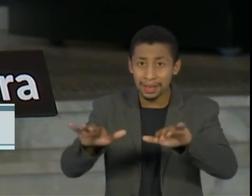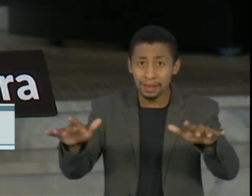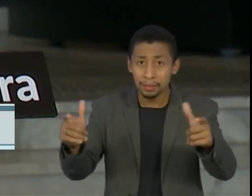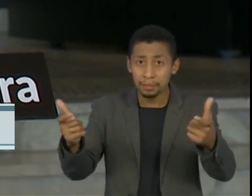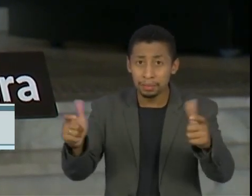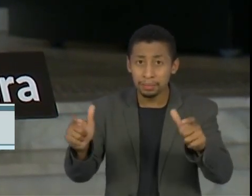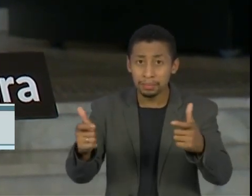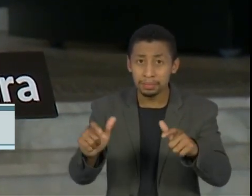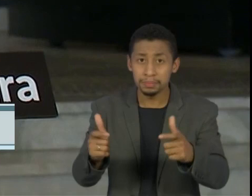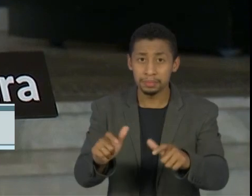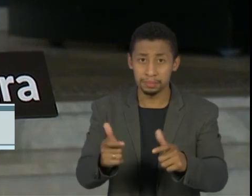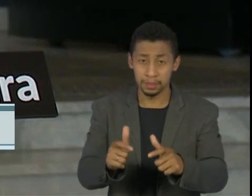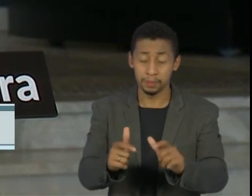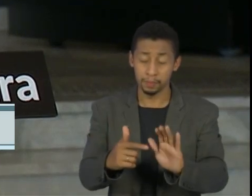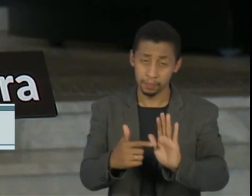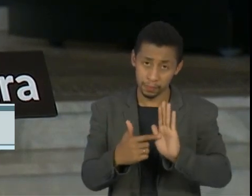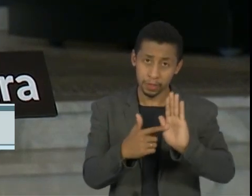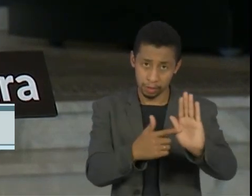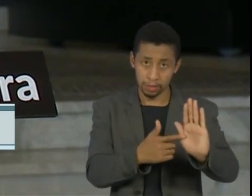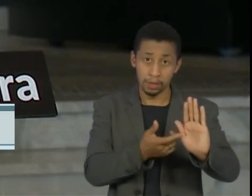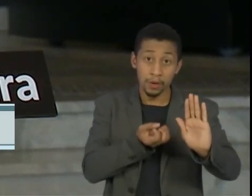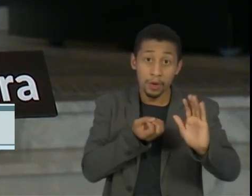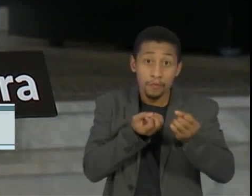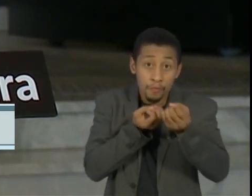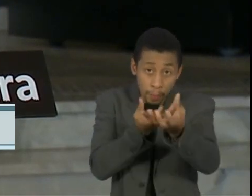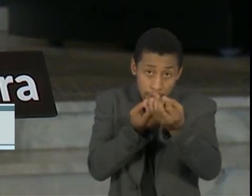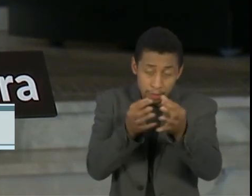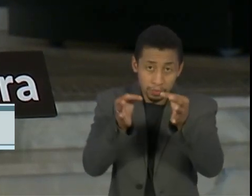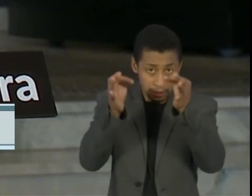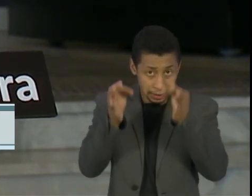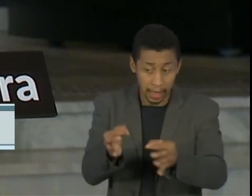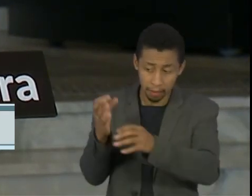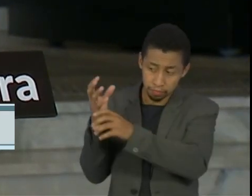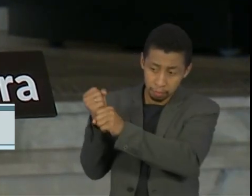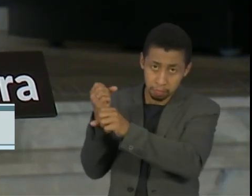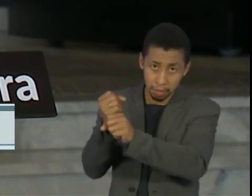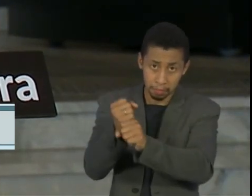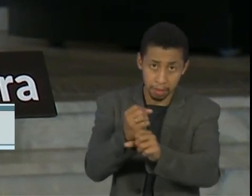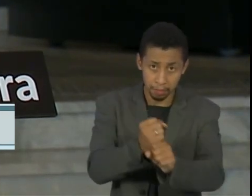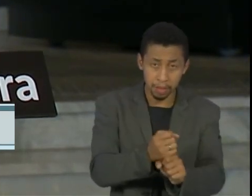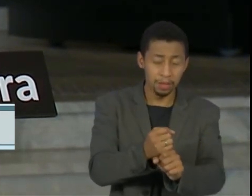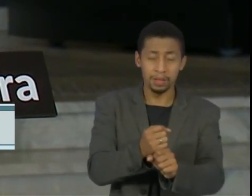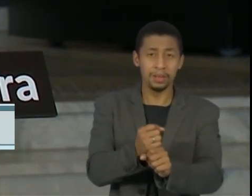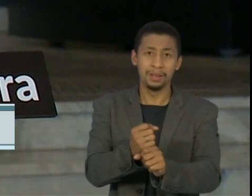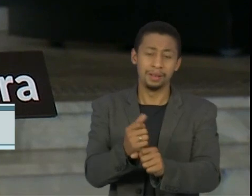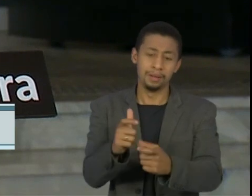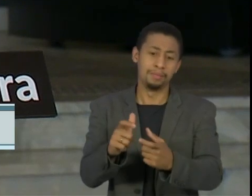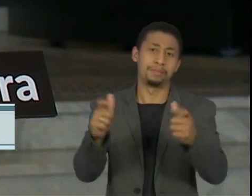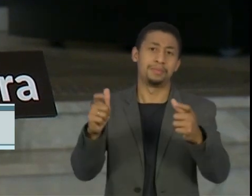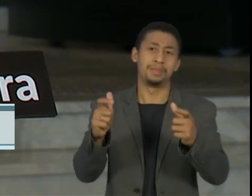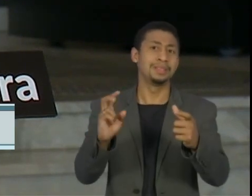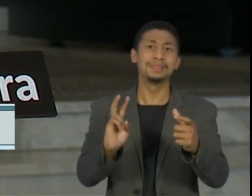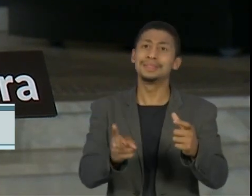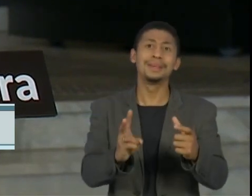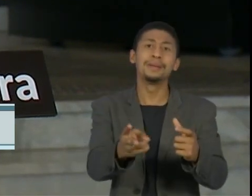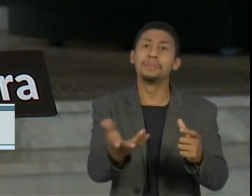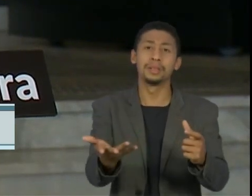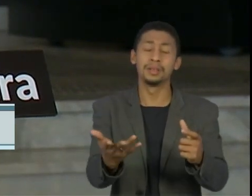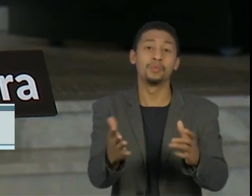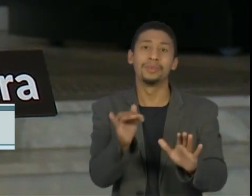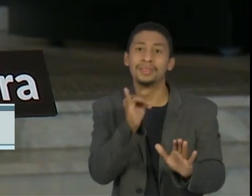número absoluto, o número cumulativo, ele sempre vai aumentar. Se tiver um caso numa semana,